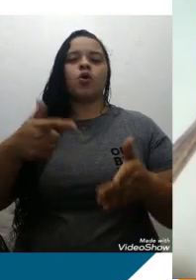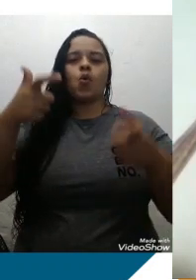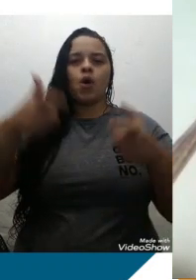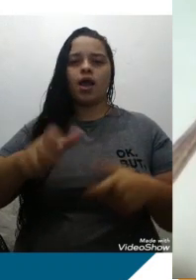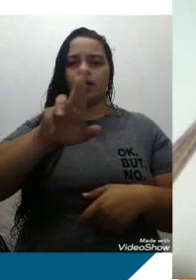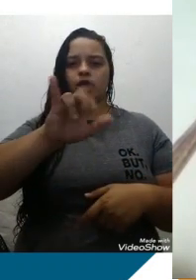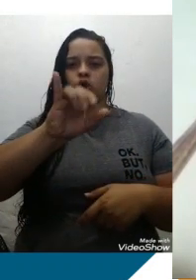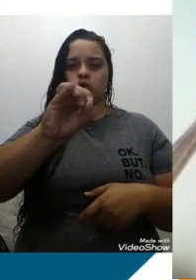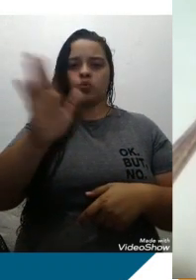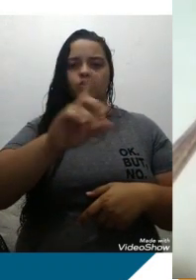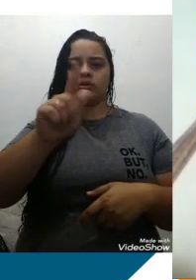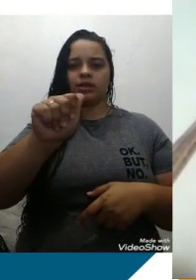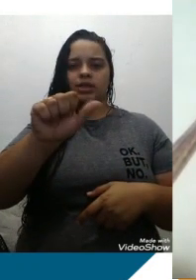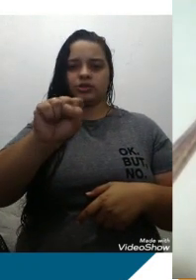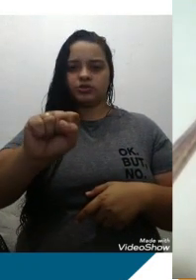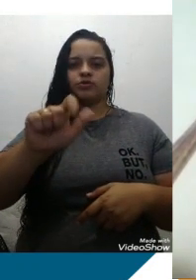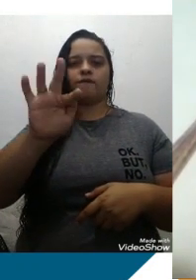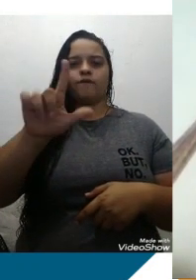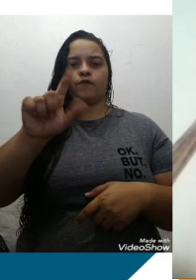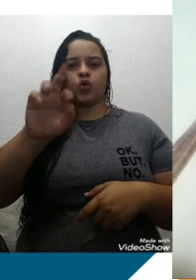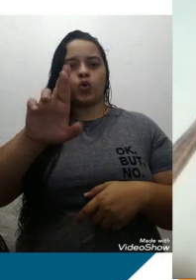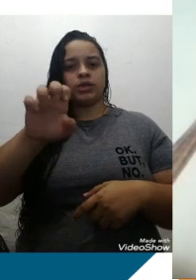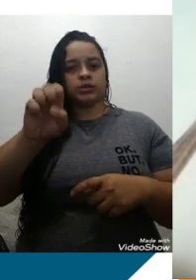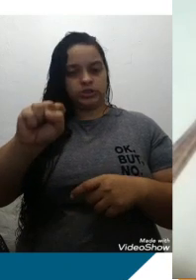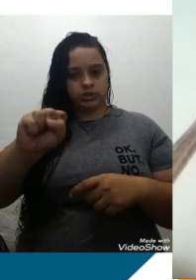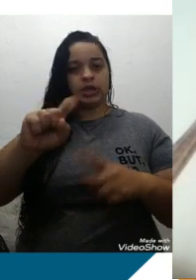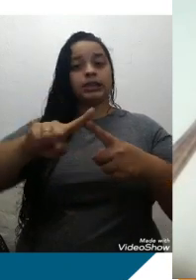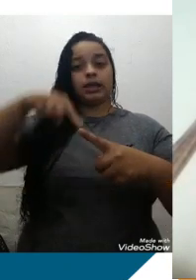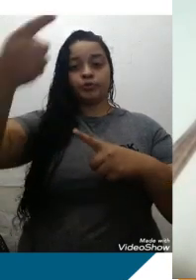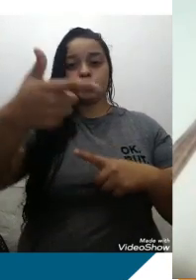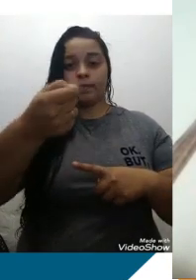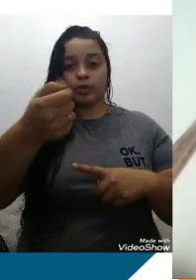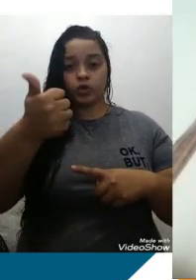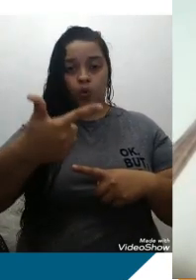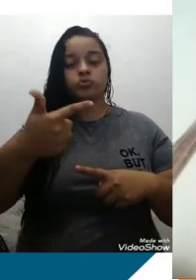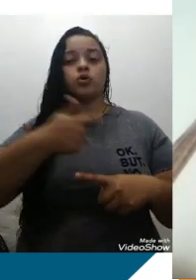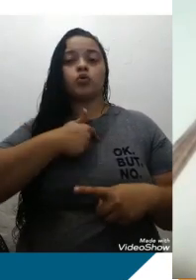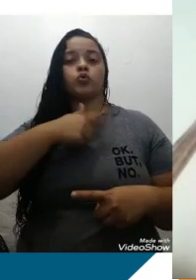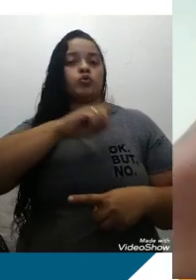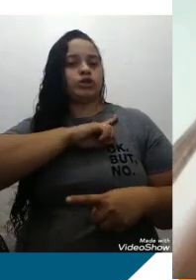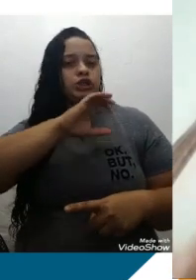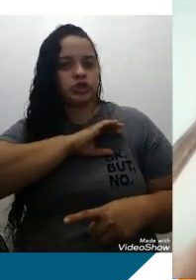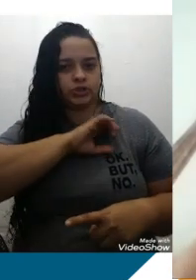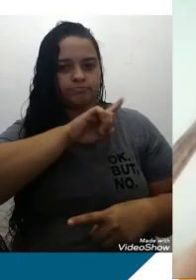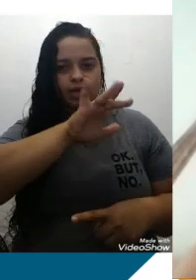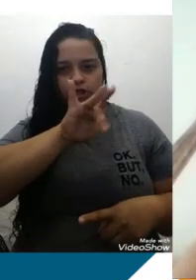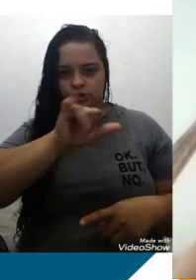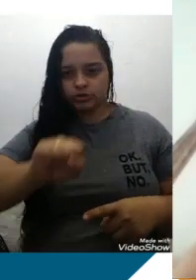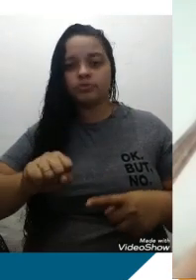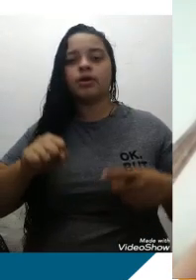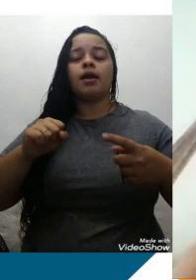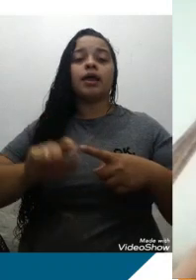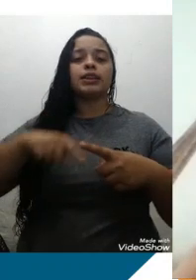em 2012 eu fui para um dos polos de Duque de Caxias, no bairro do 25 de agosto. E sempre foi muito prazeroso